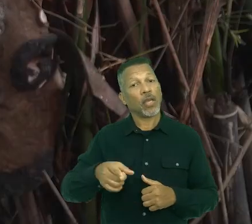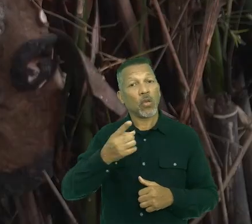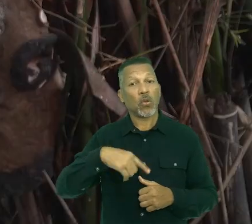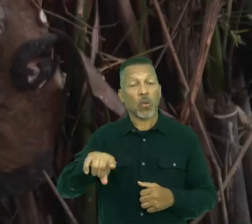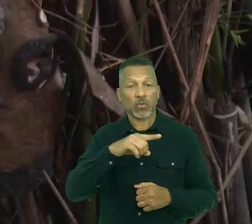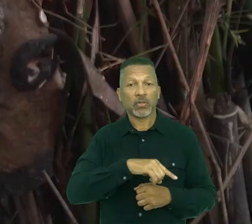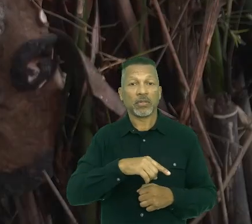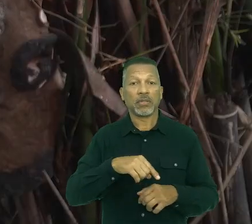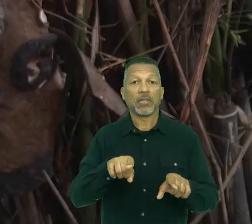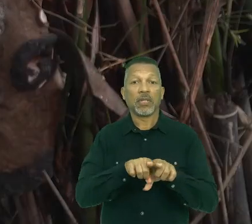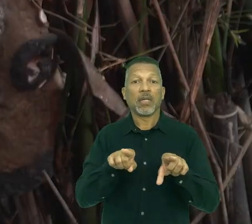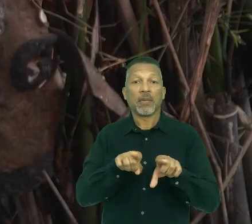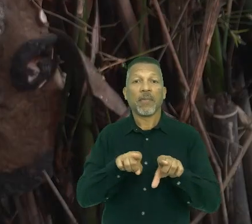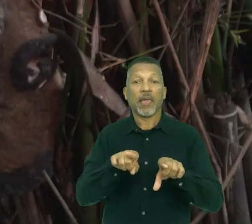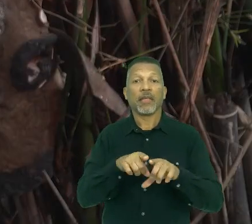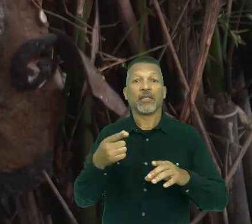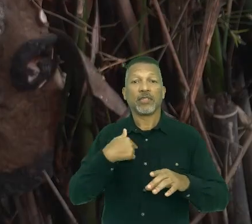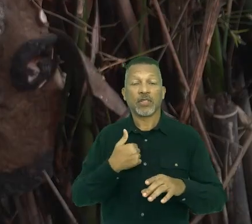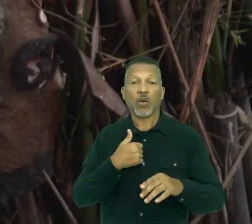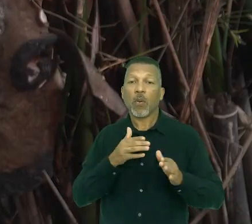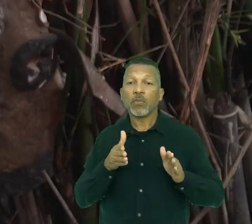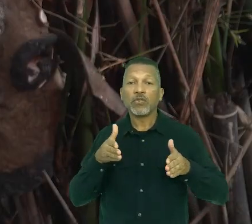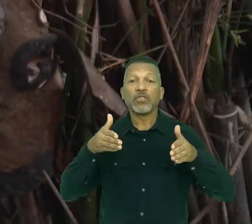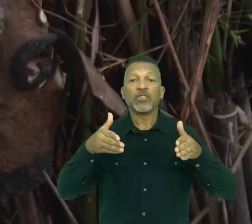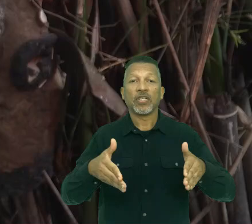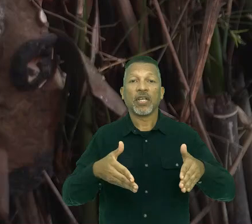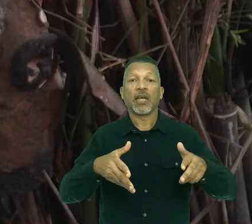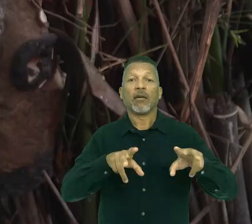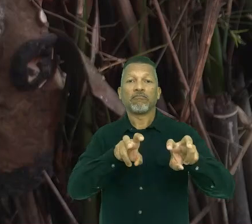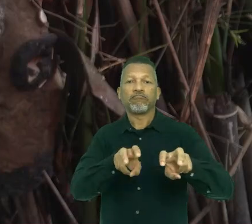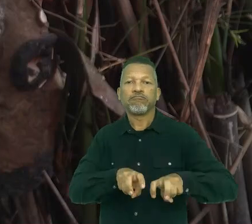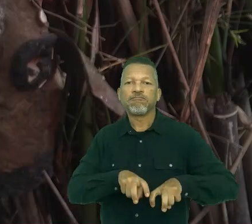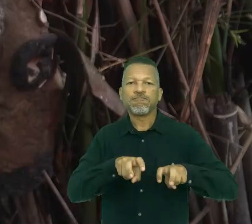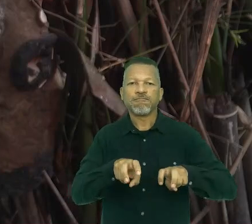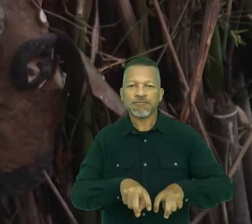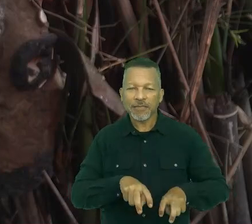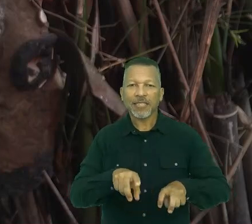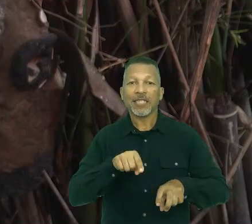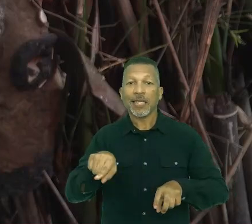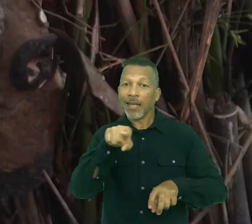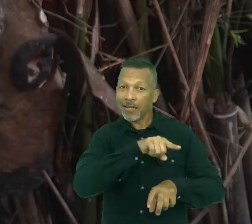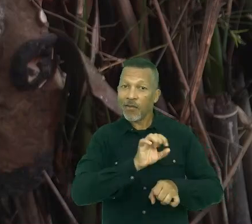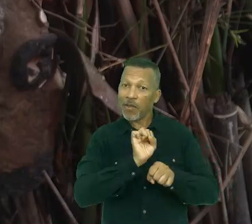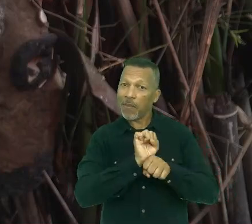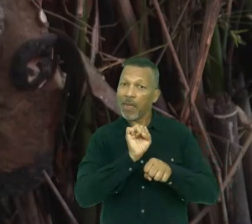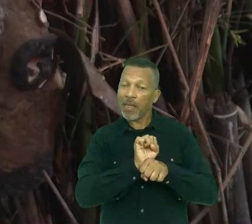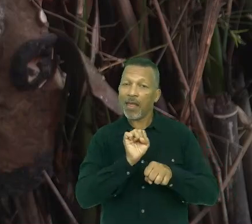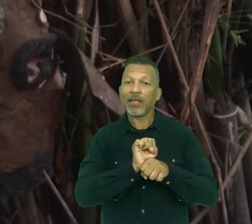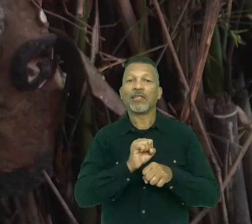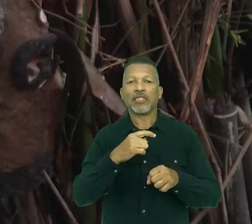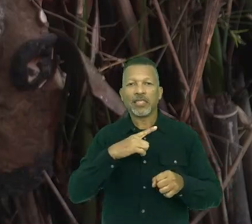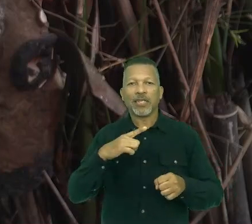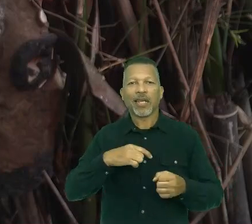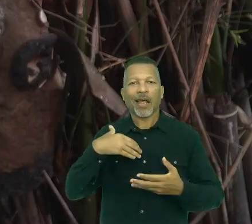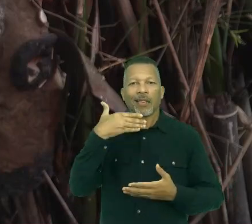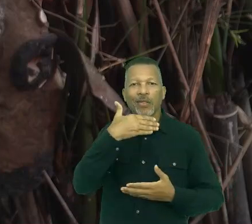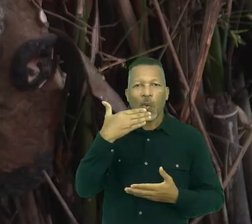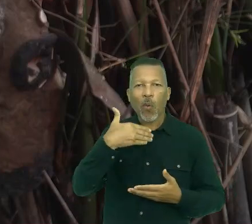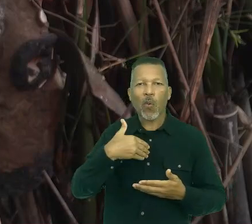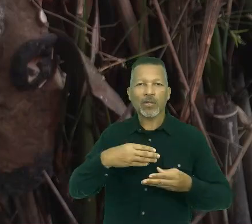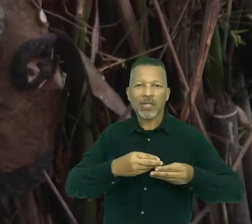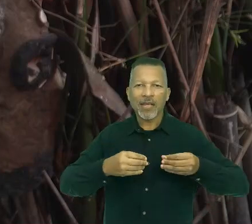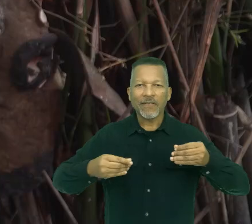E a gente tinha um modo de chegar nas fazendas, estar esperando a gente com doce, farinha